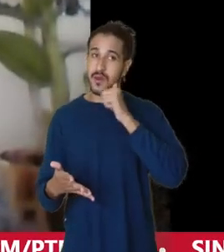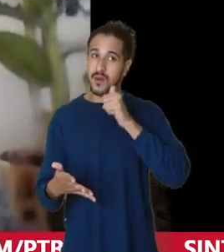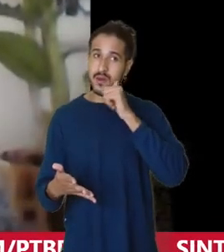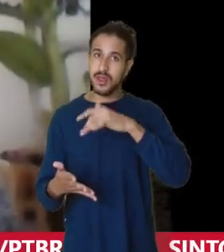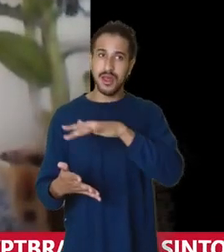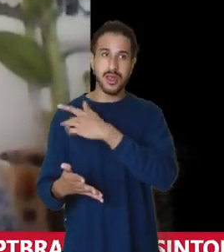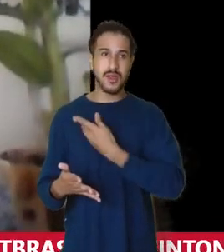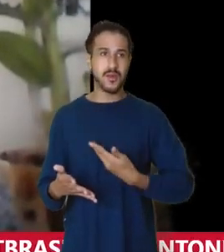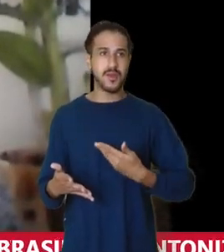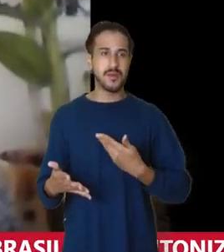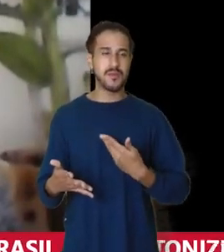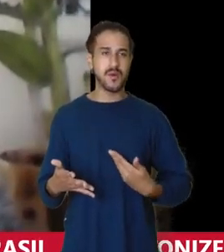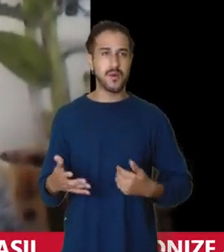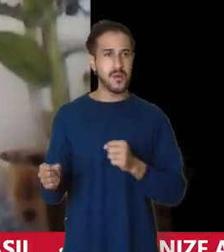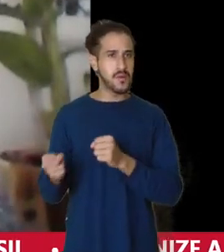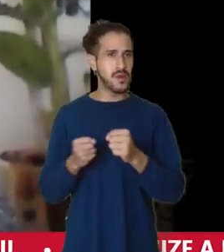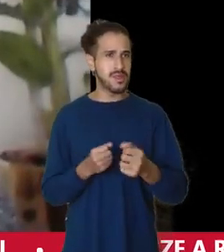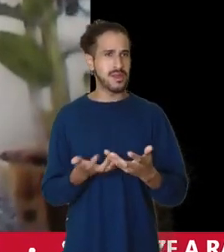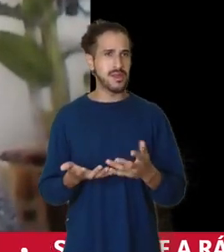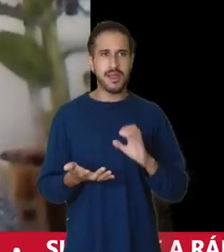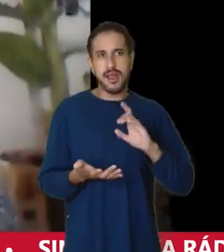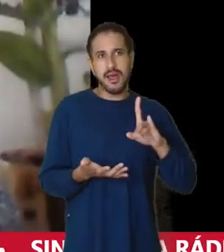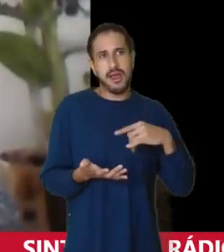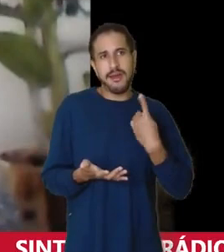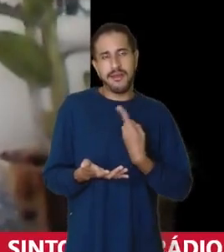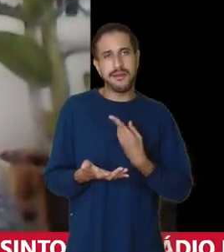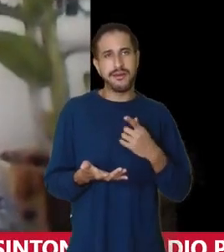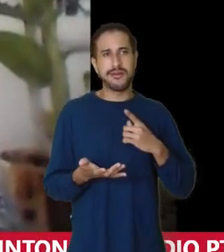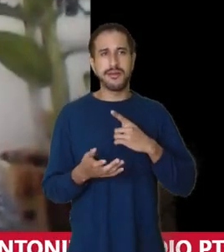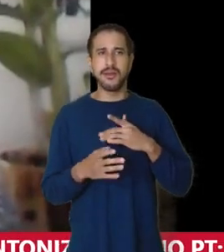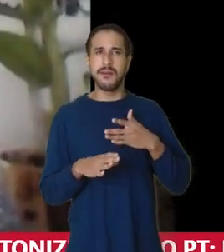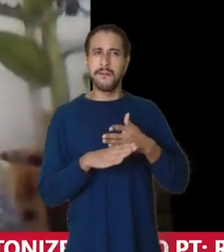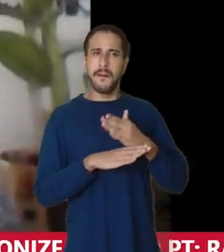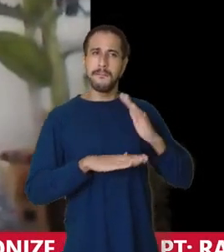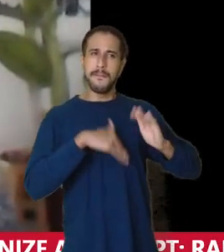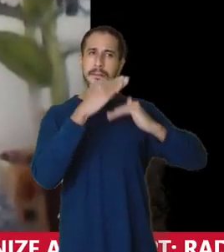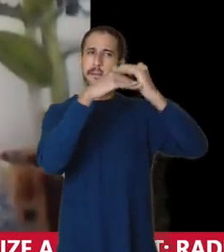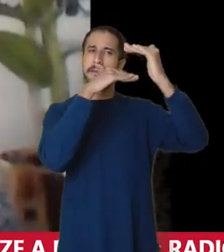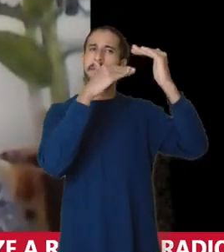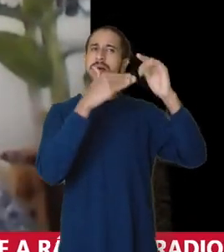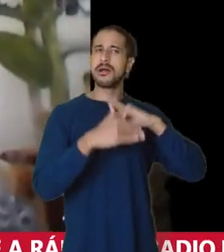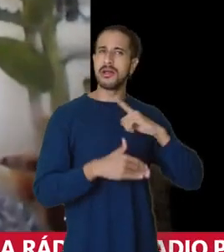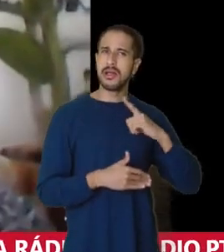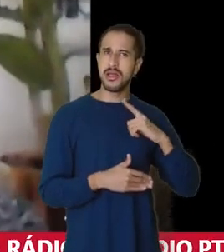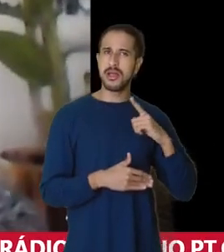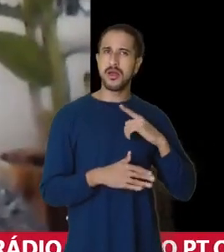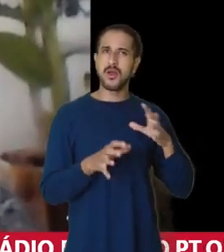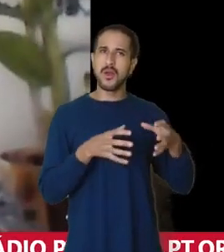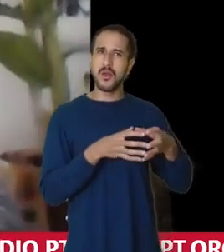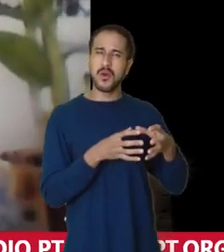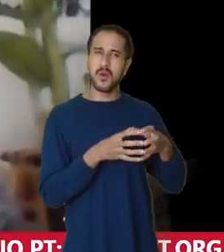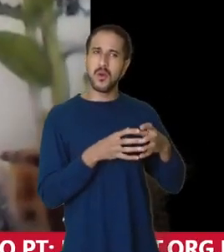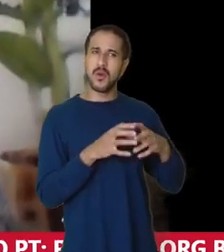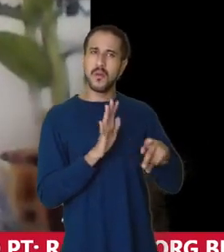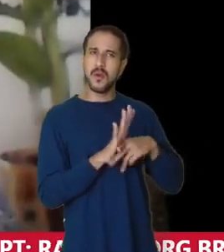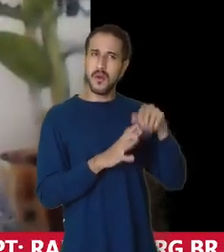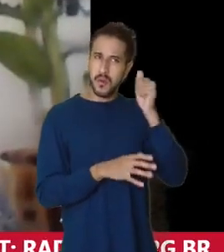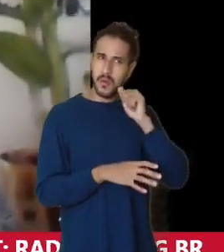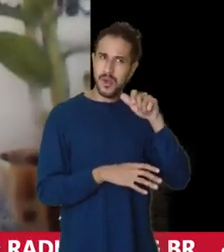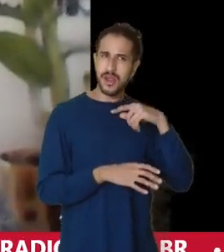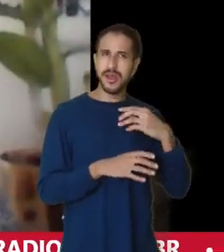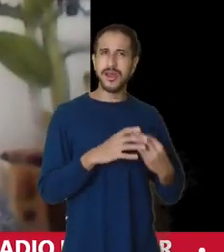nos espaços de poder. É óbvio que a gente tem tido grandes avanços, a própria bancada feminina